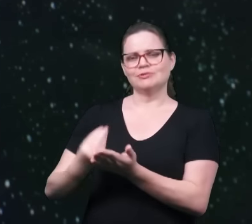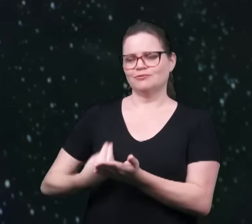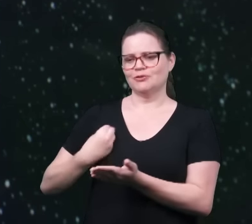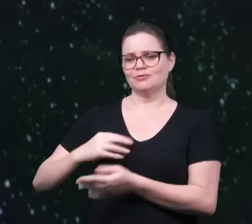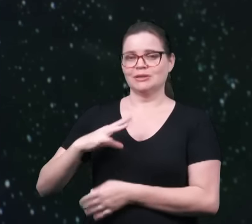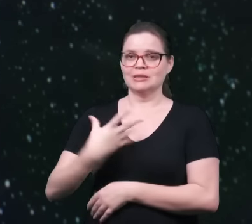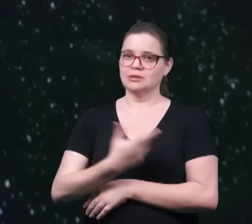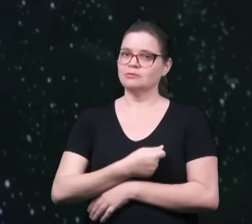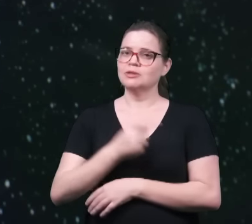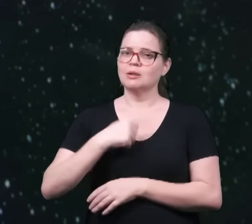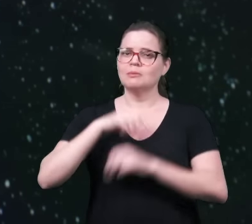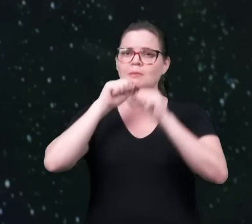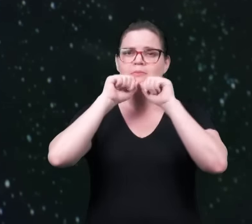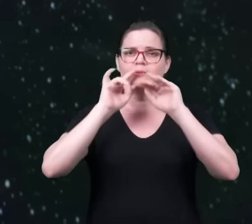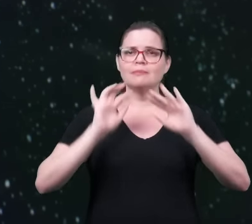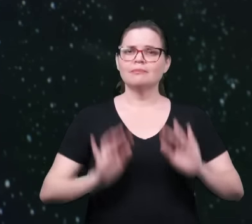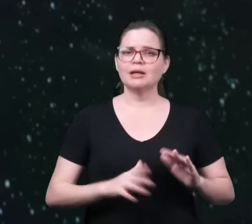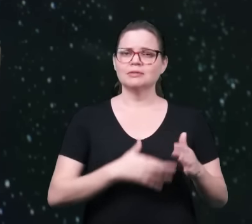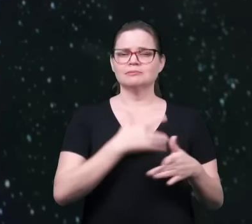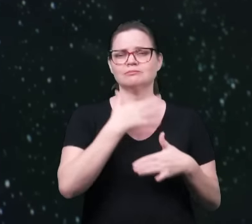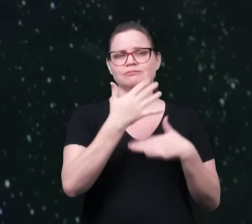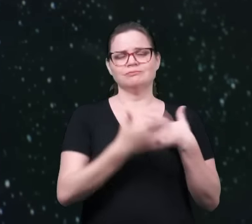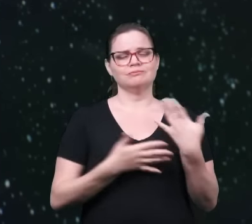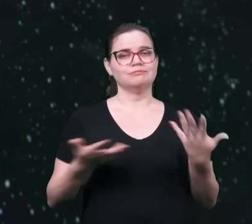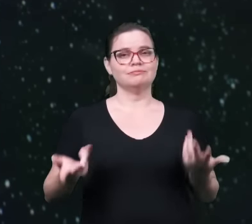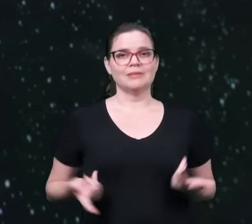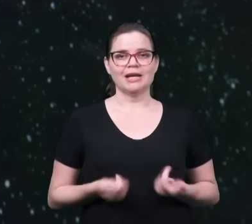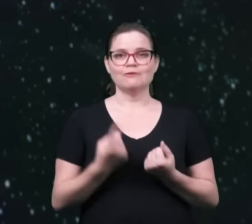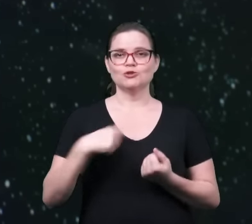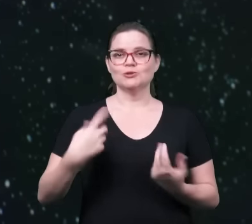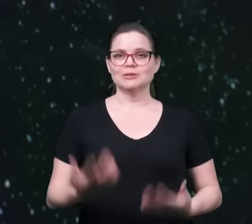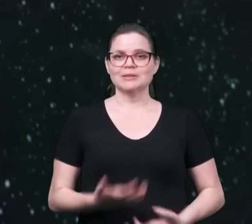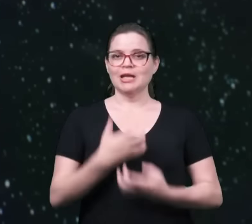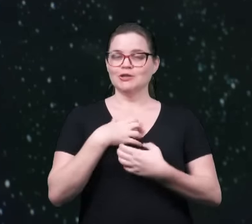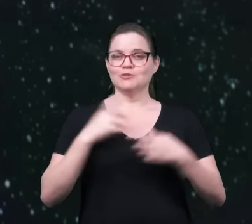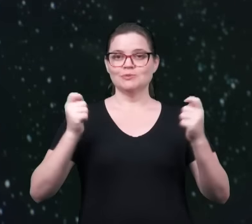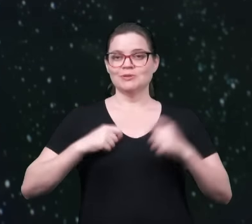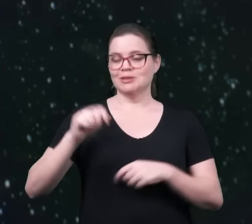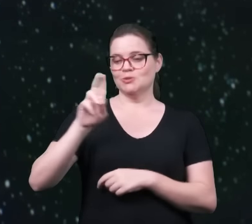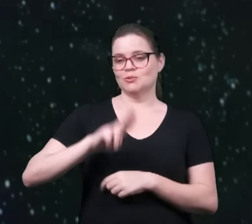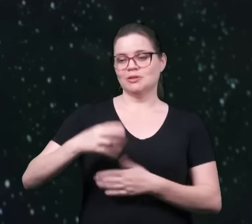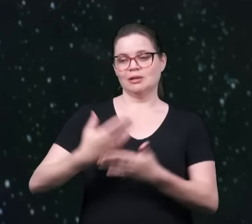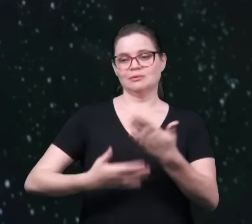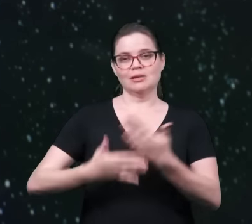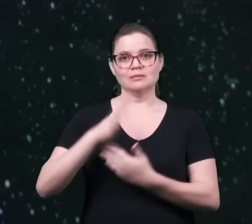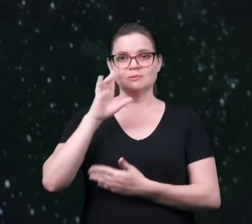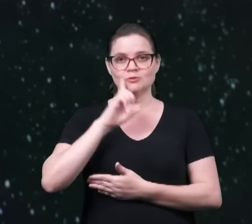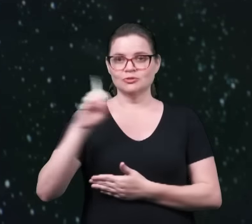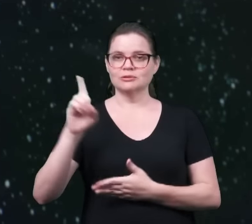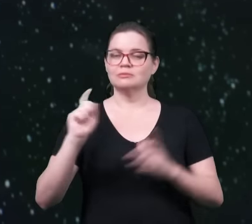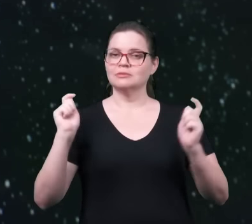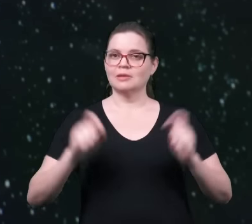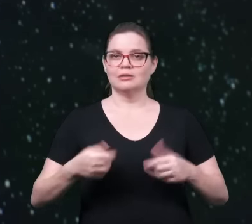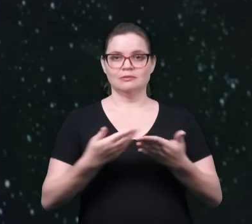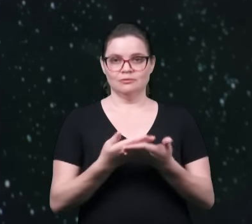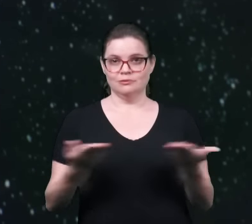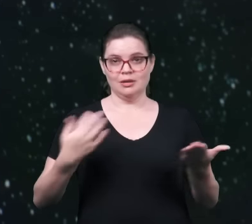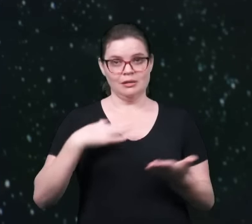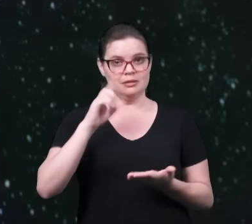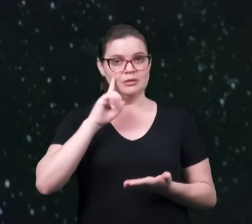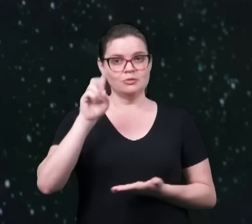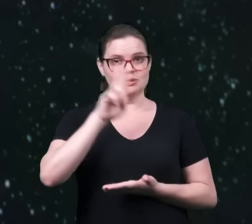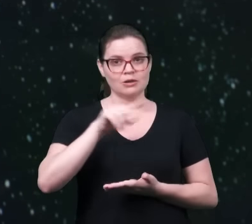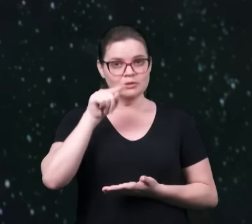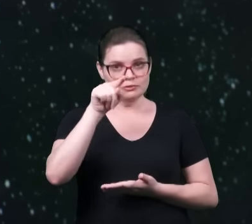salvação. É um gozo maravilhoso que a gente sente de poder ser um instrumento na mão de Deus. Então, meu irmão, minha irmã, Deus quer fazer de você um